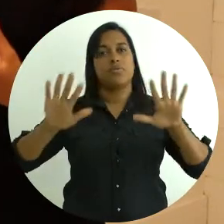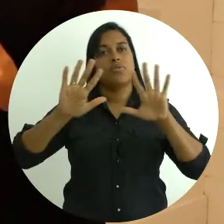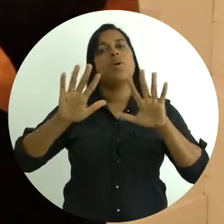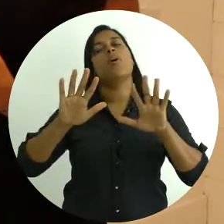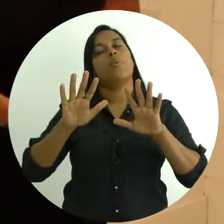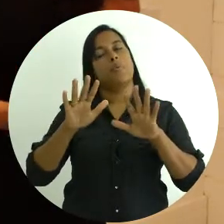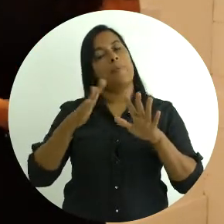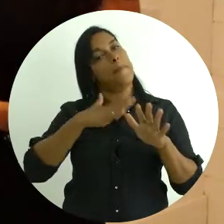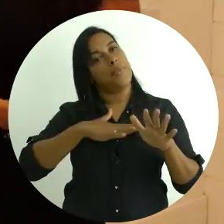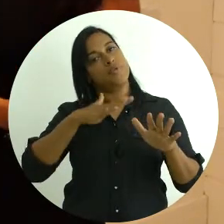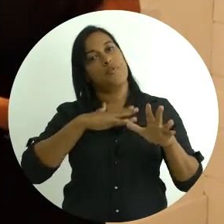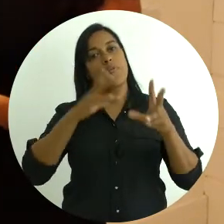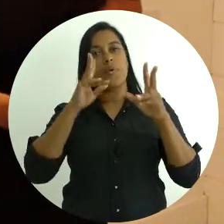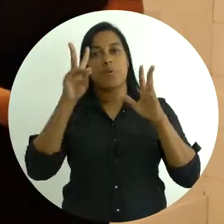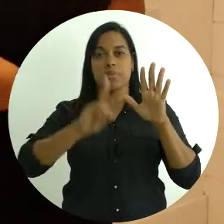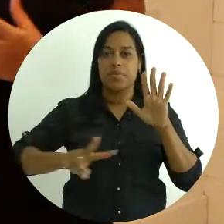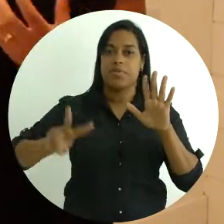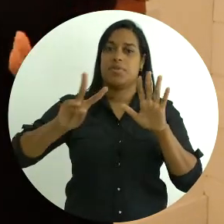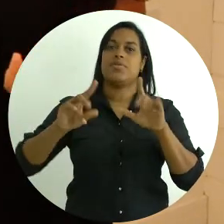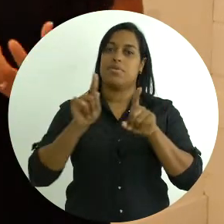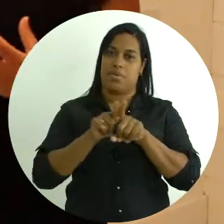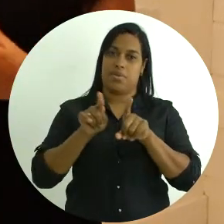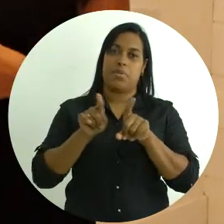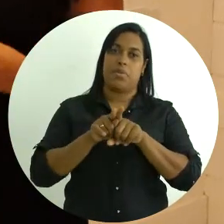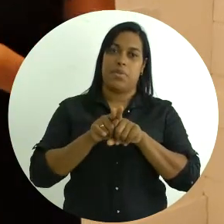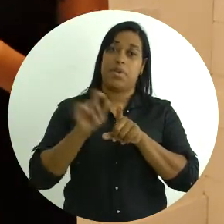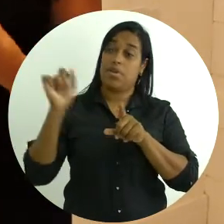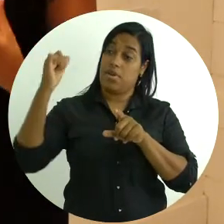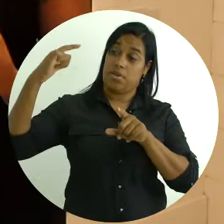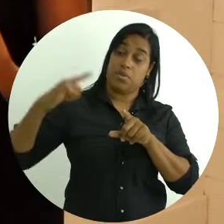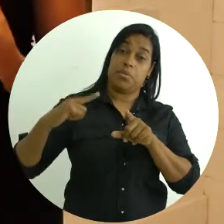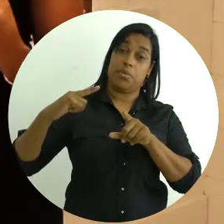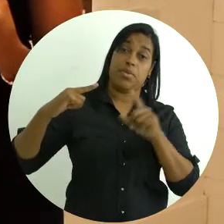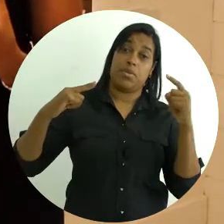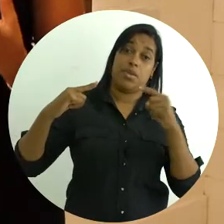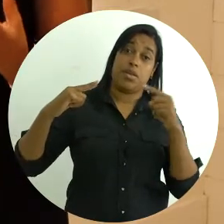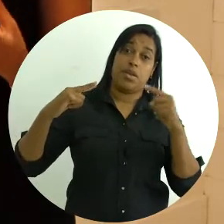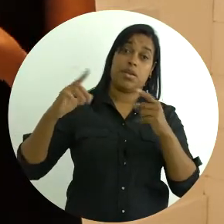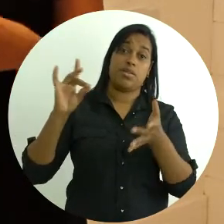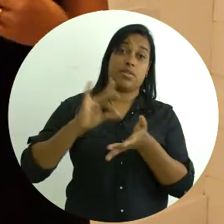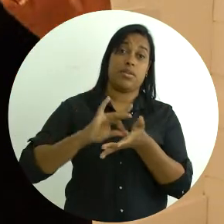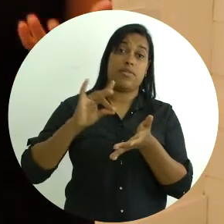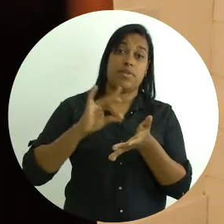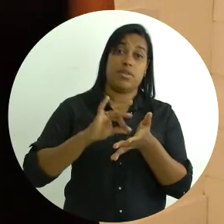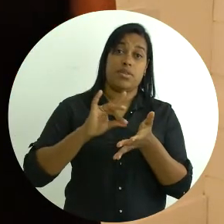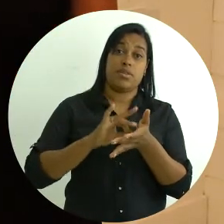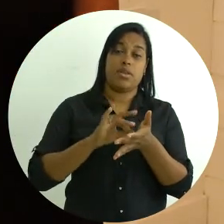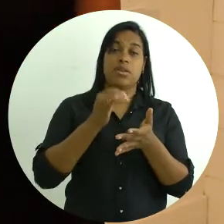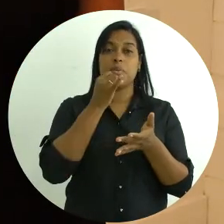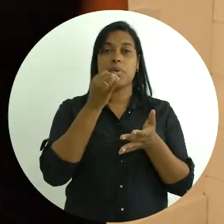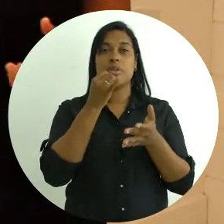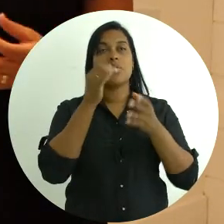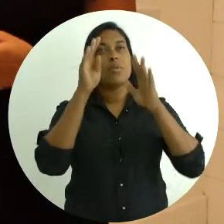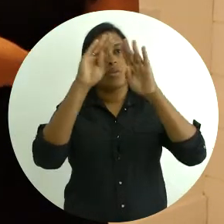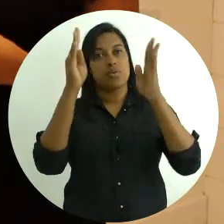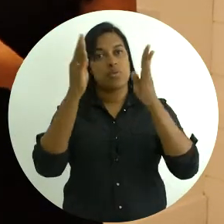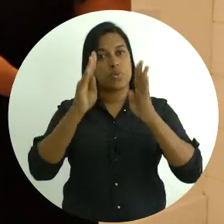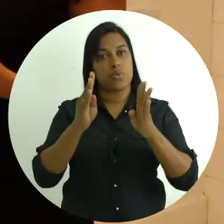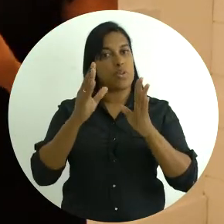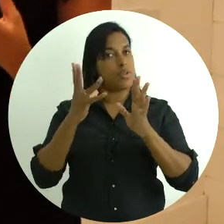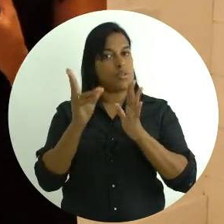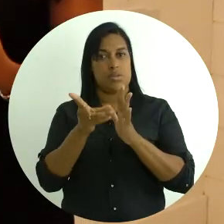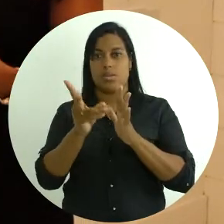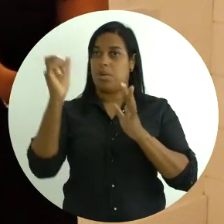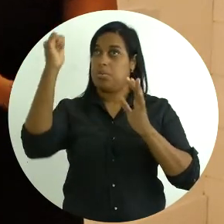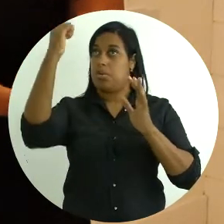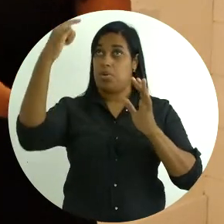Então ela traz mais conforto visual, além de a luminária se transforma, na verdade, como se fosse uma escultura. Todas as luminárias